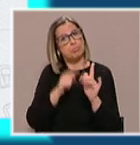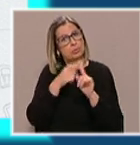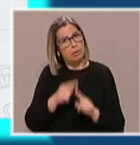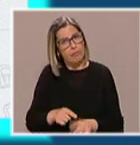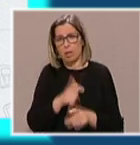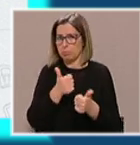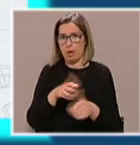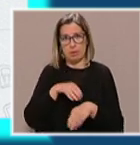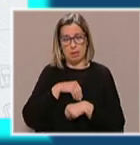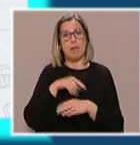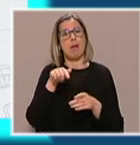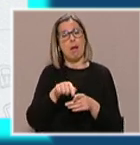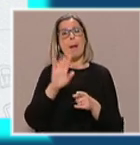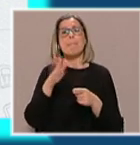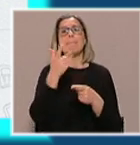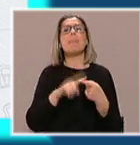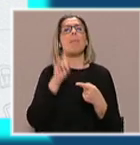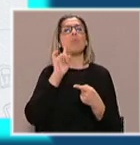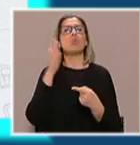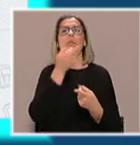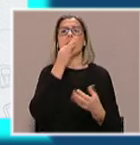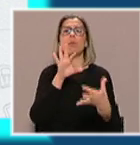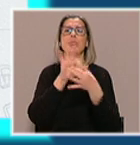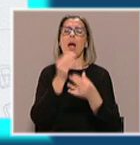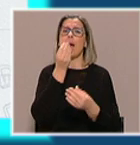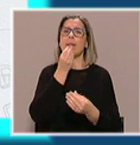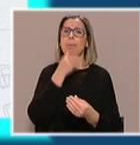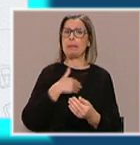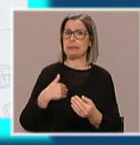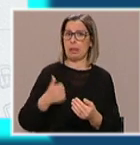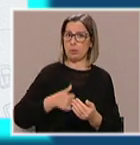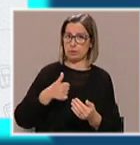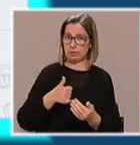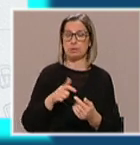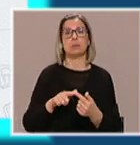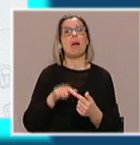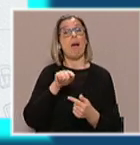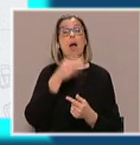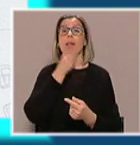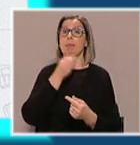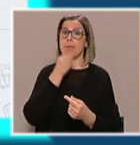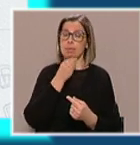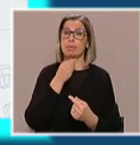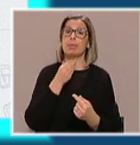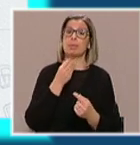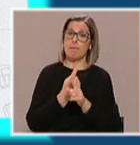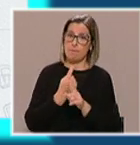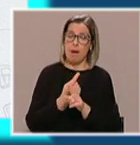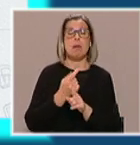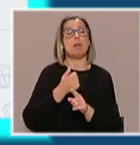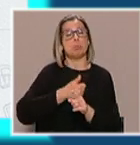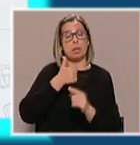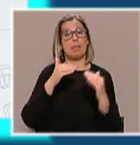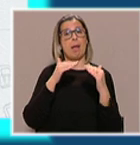lugar, surge-nos aqui a alimentação equilibrada. Relembrar que a alimentação deve ser sempre equilibrada,